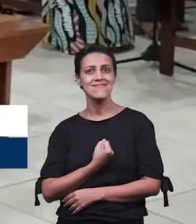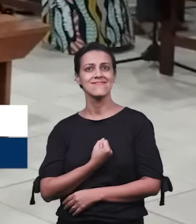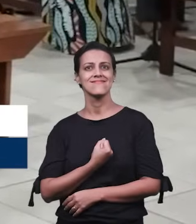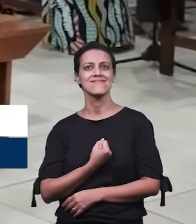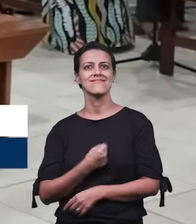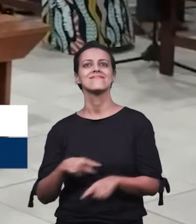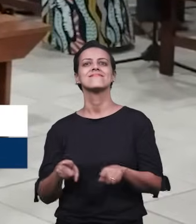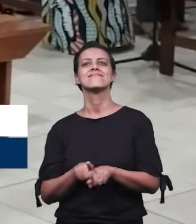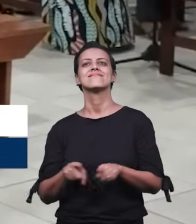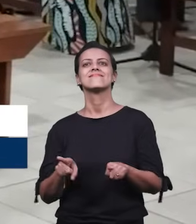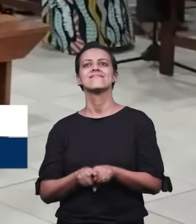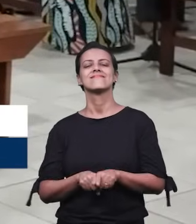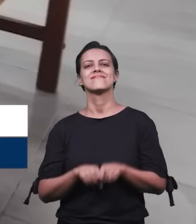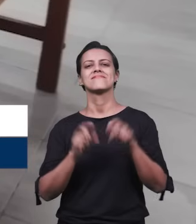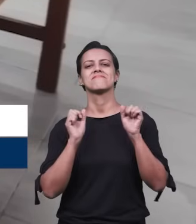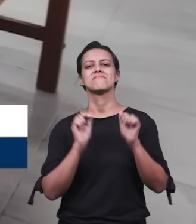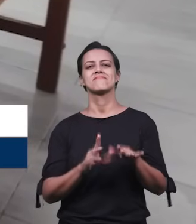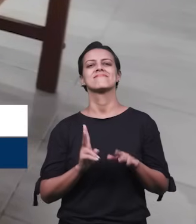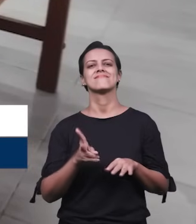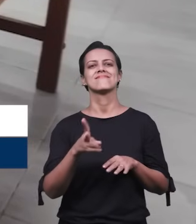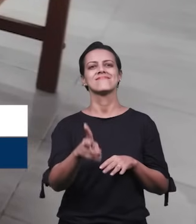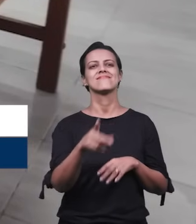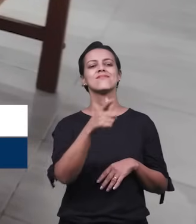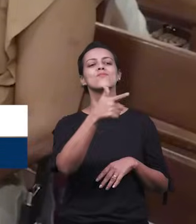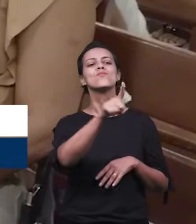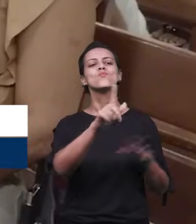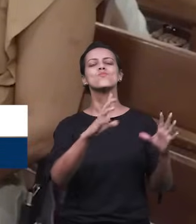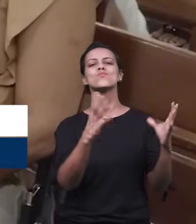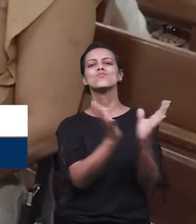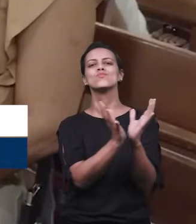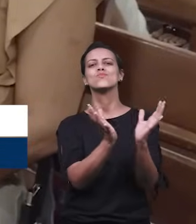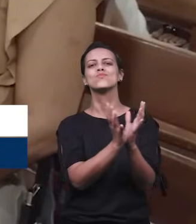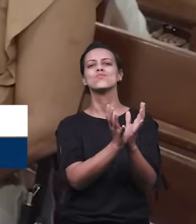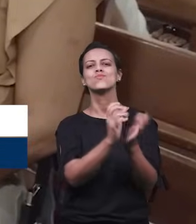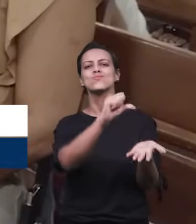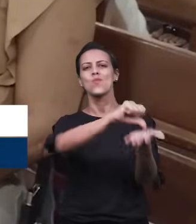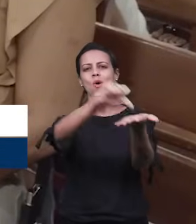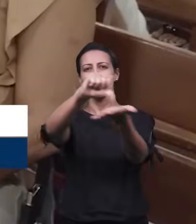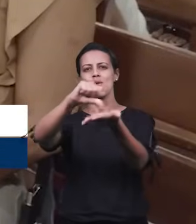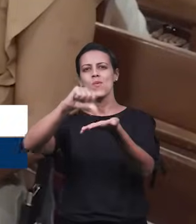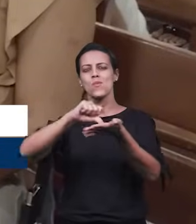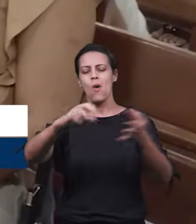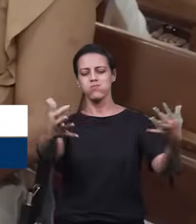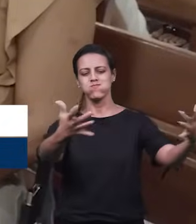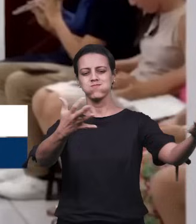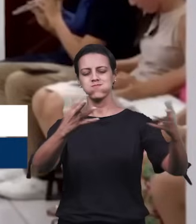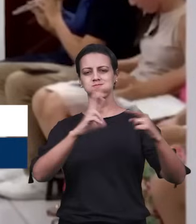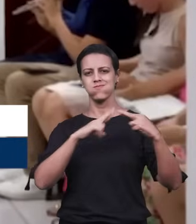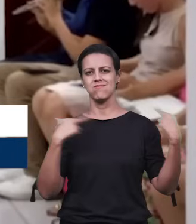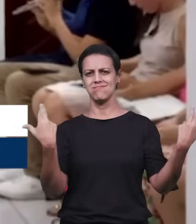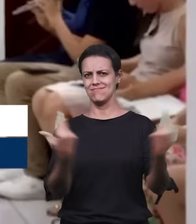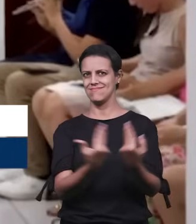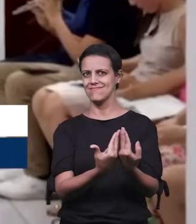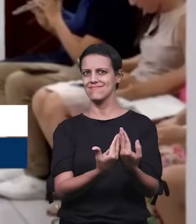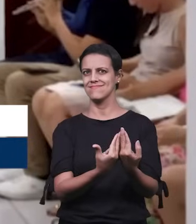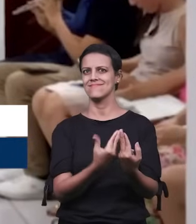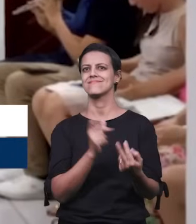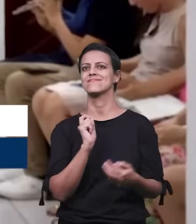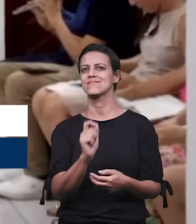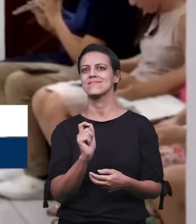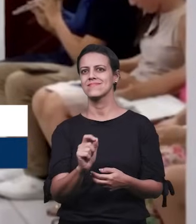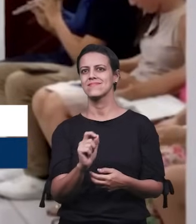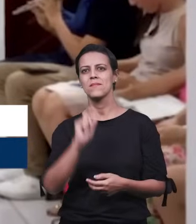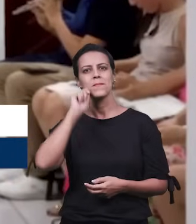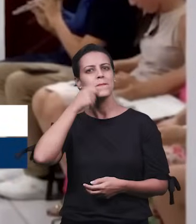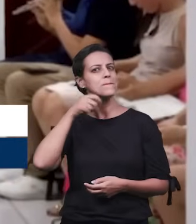salvação. E dando continuidade às bênçãos, o Paulo Eusébio se reuniu nas igrejas Tapera, Tamatanduba